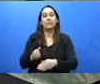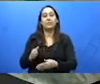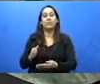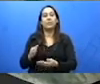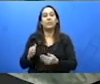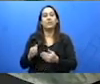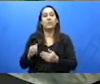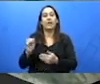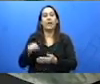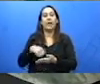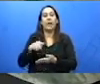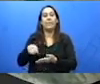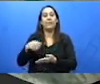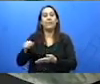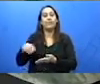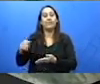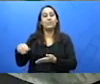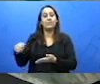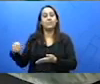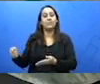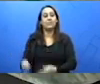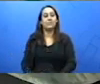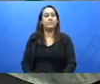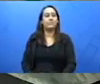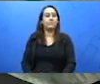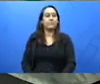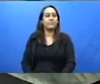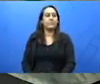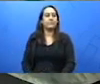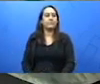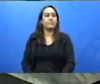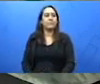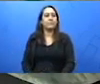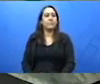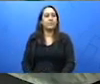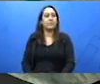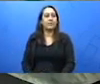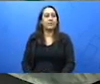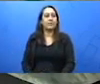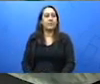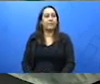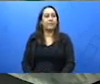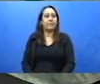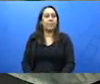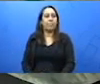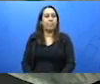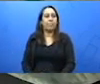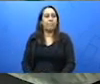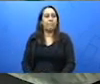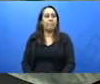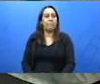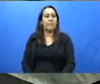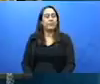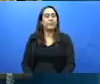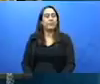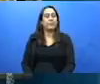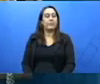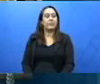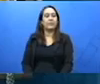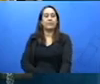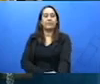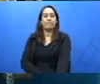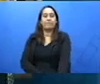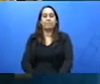Mãozinha. Vou pegar o meu cadernão, você pega o seu caderno. Aí,